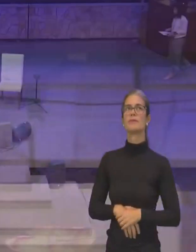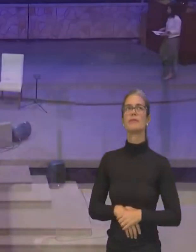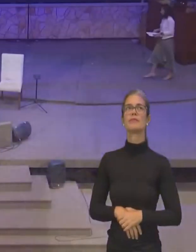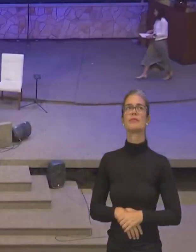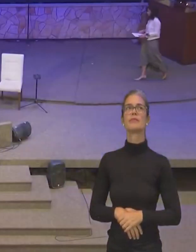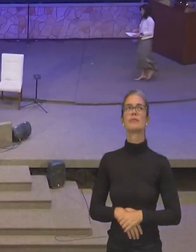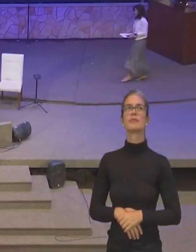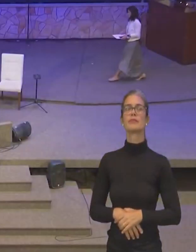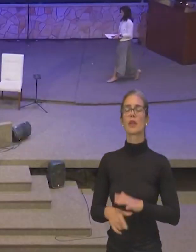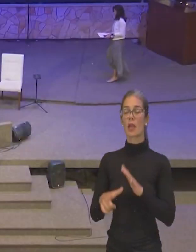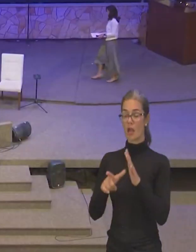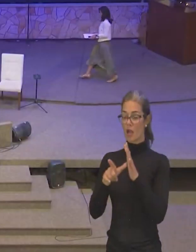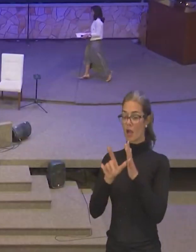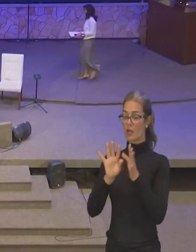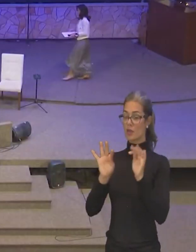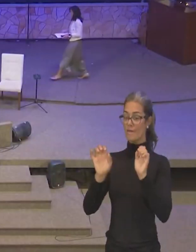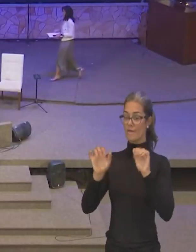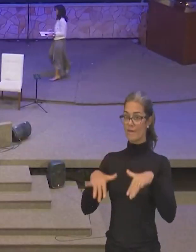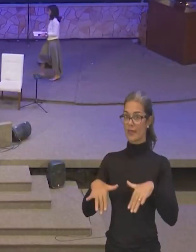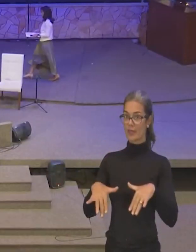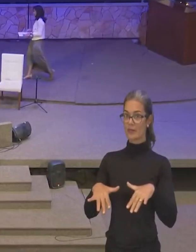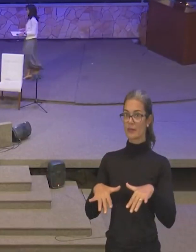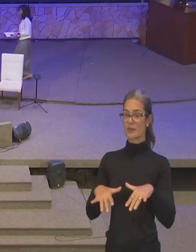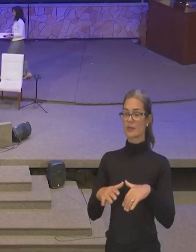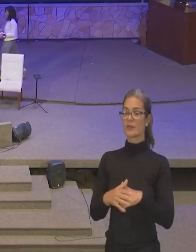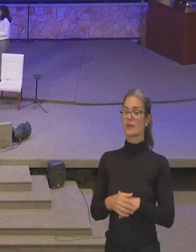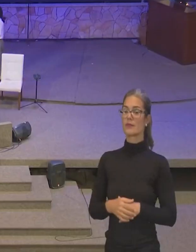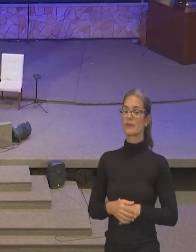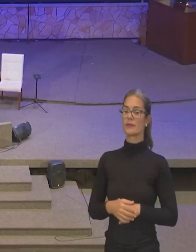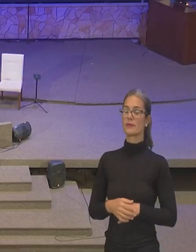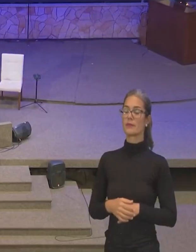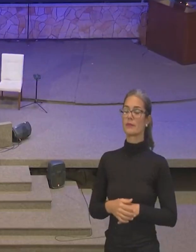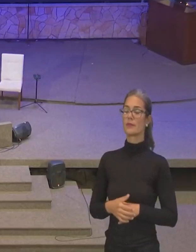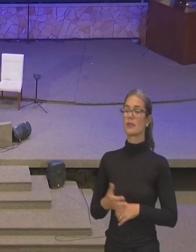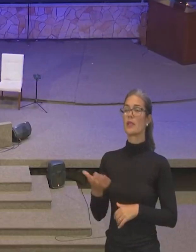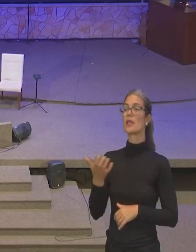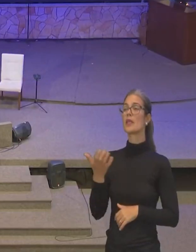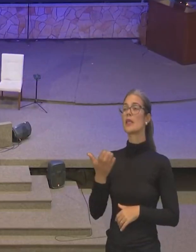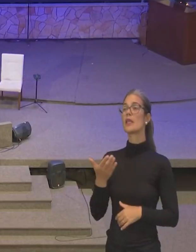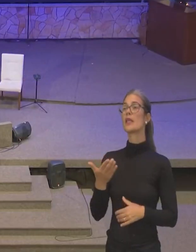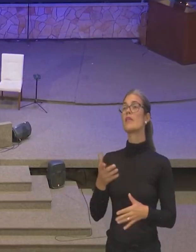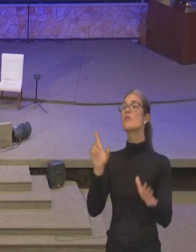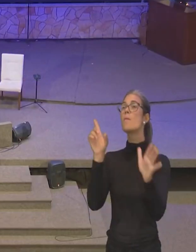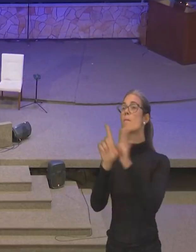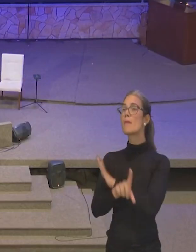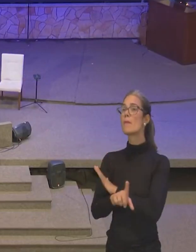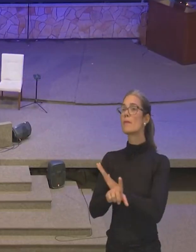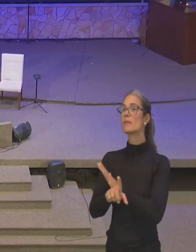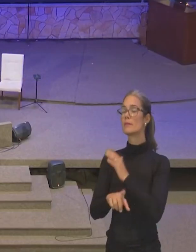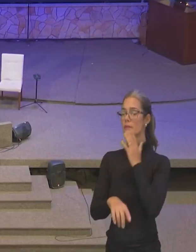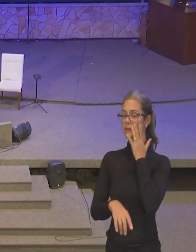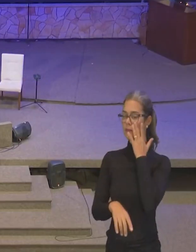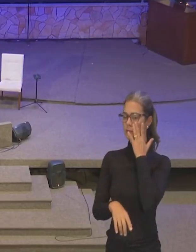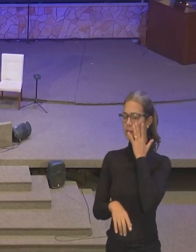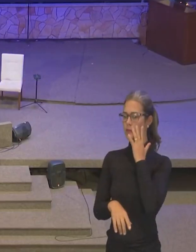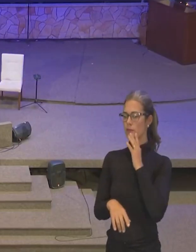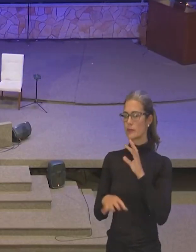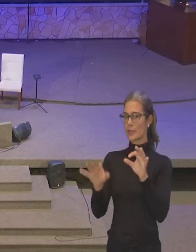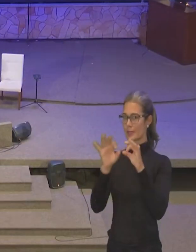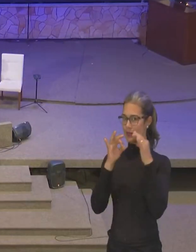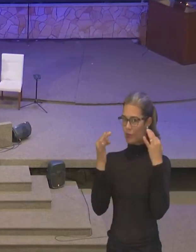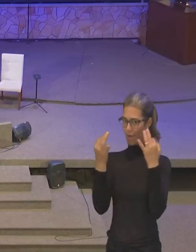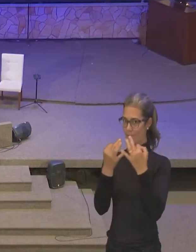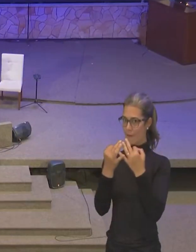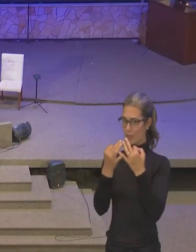de nós encerrarmos, eu gostaria de fazer um apelo sobre as nossas